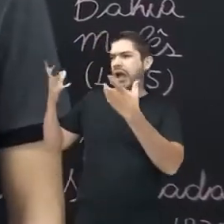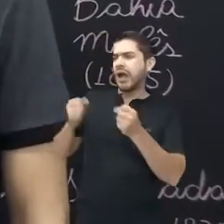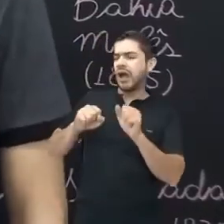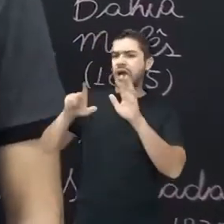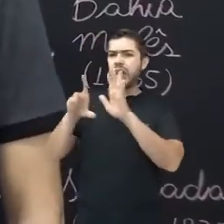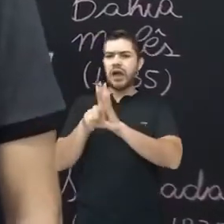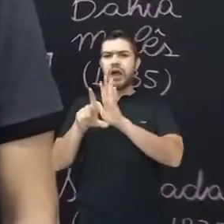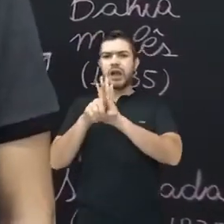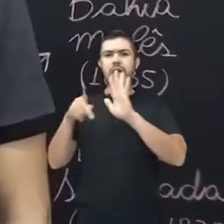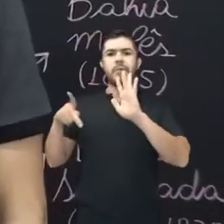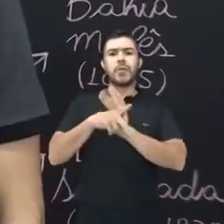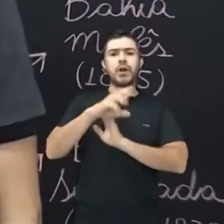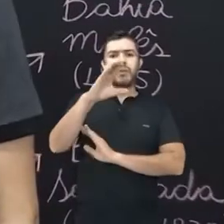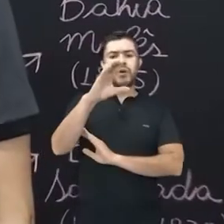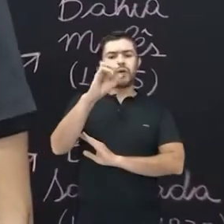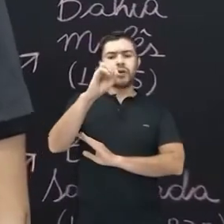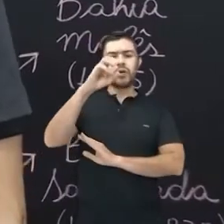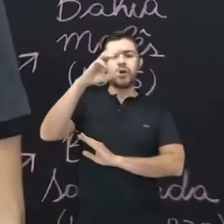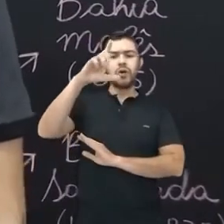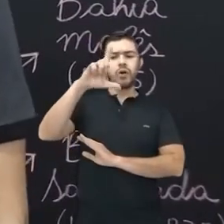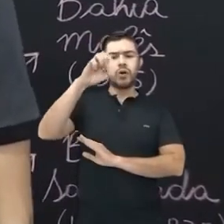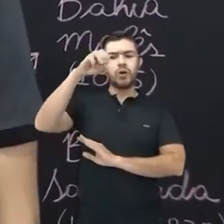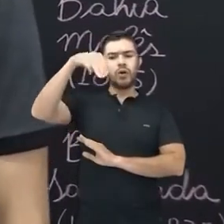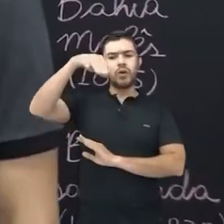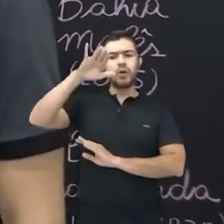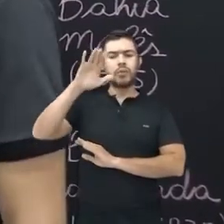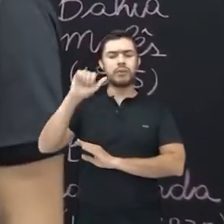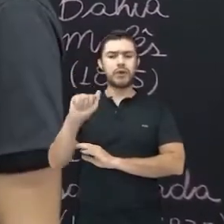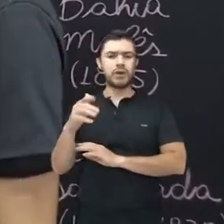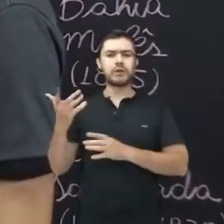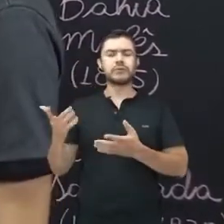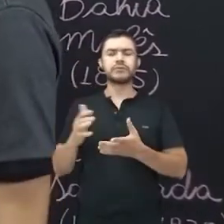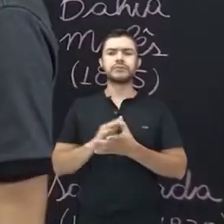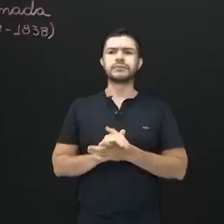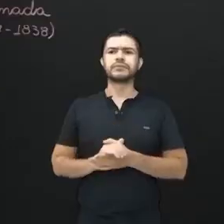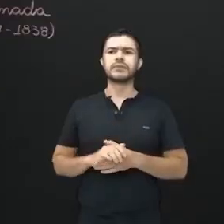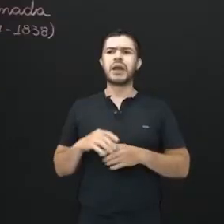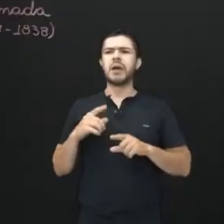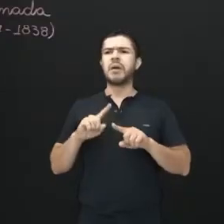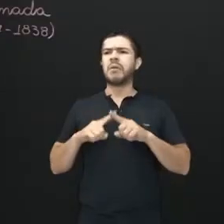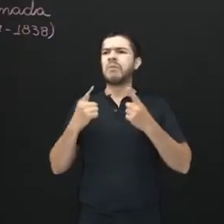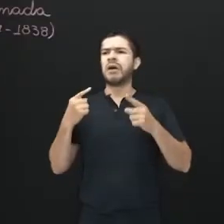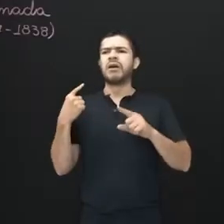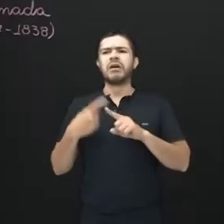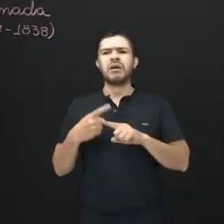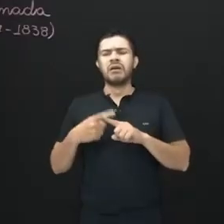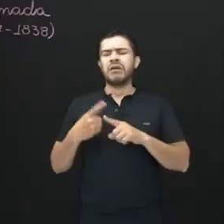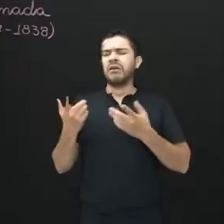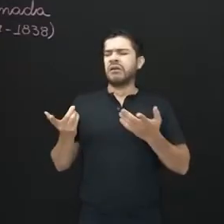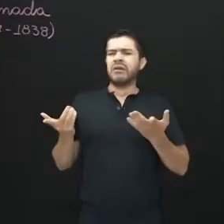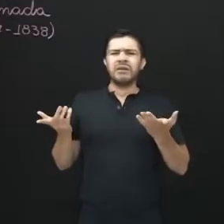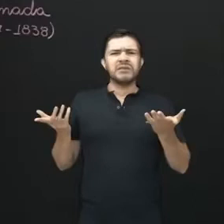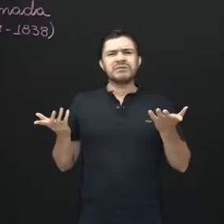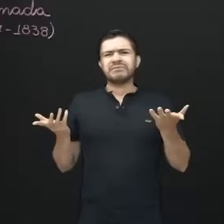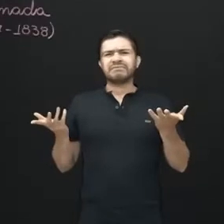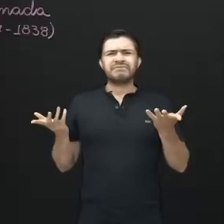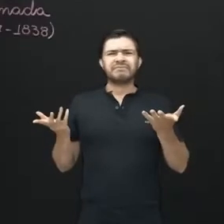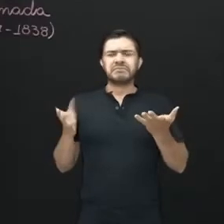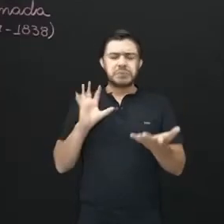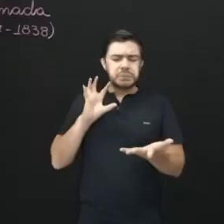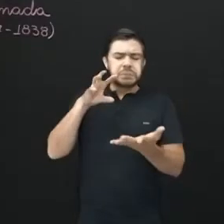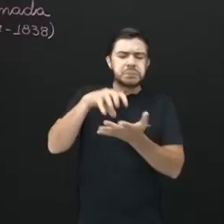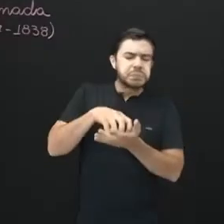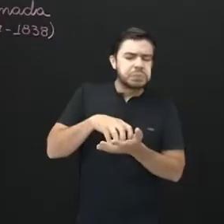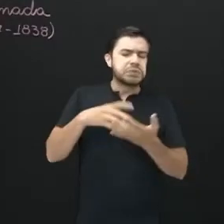Constituição republicana, inspirada em Simão Bolívar. Por que isso mostra uma relação com a questão da